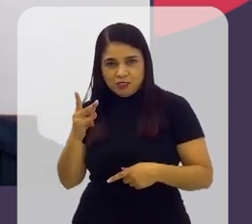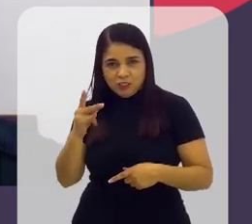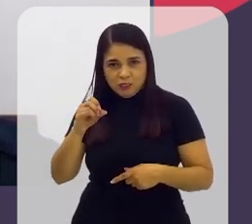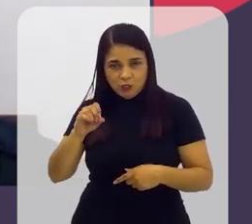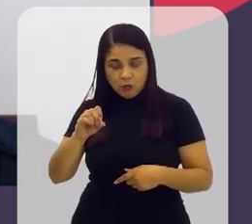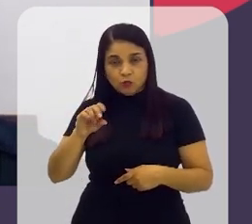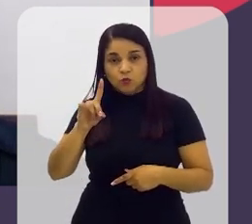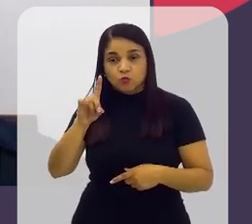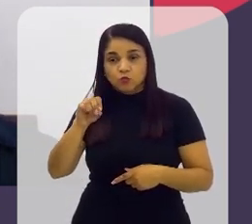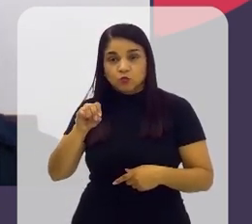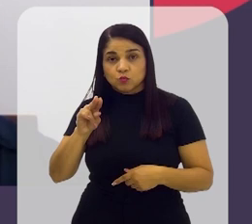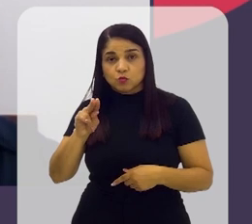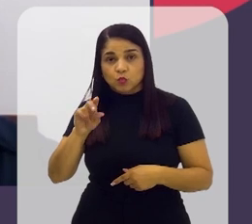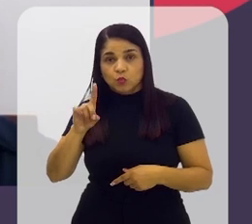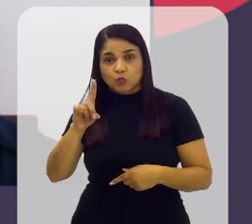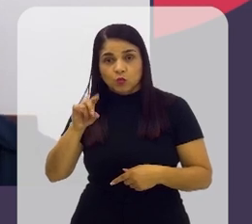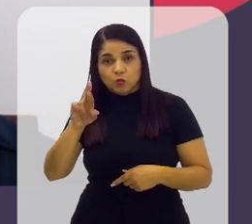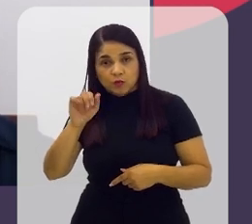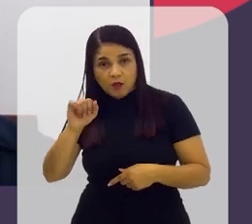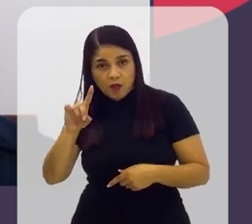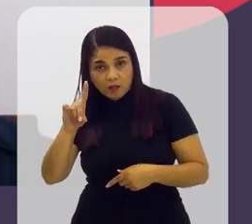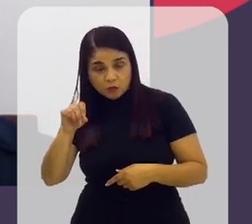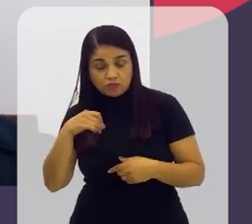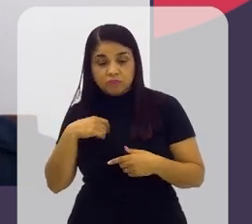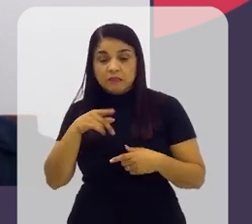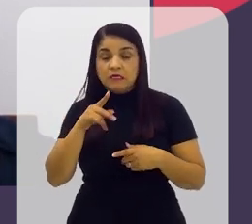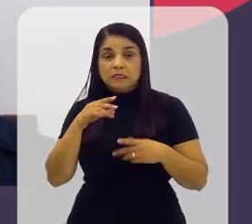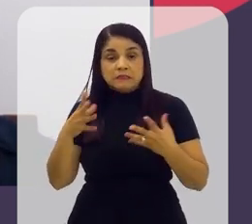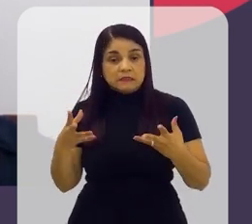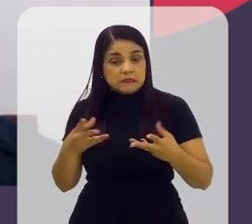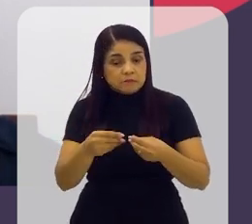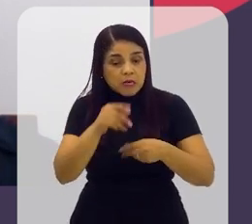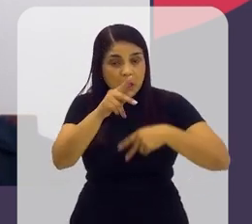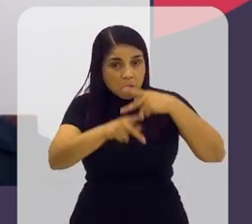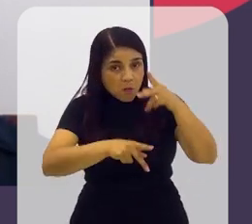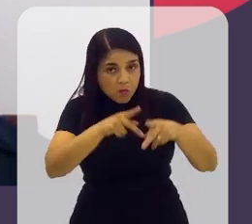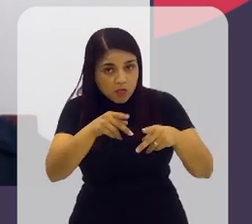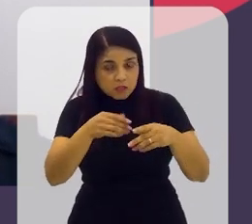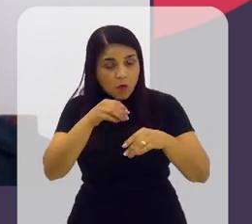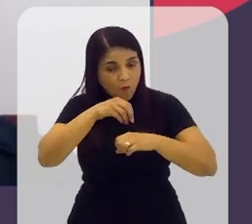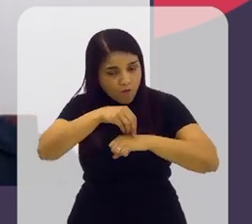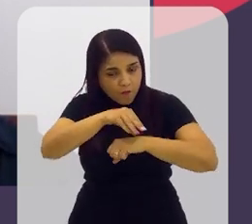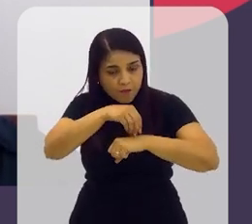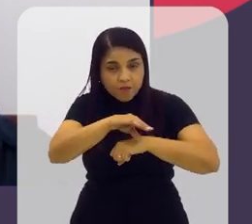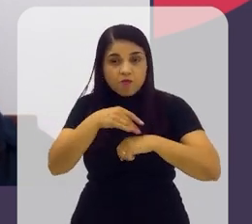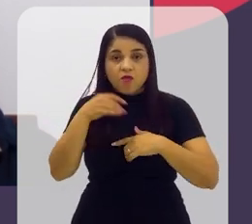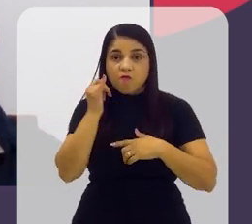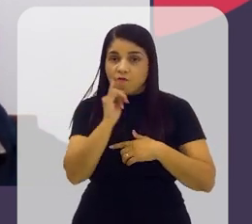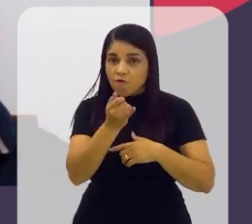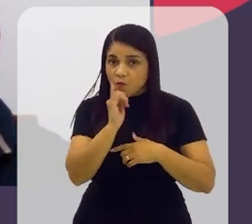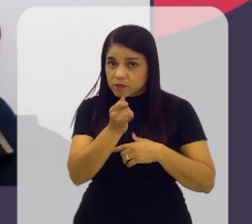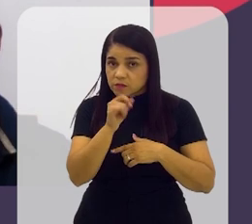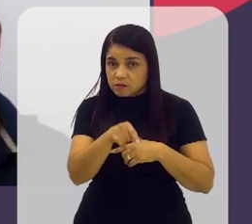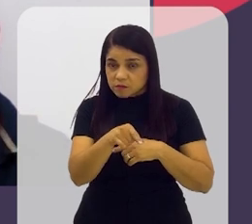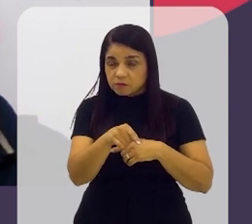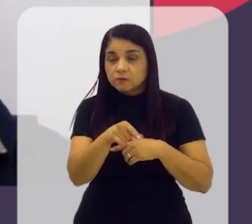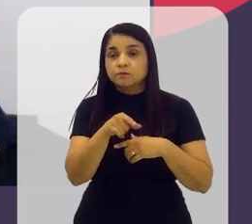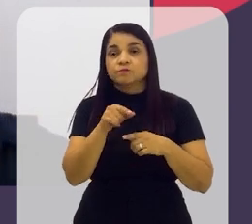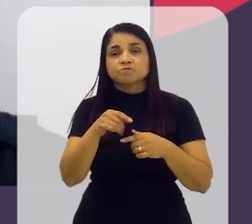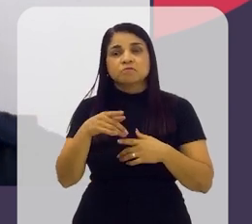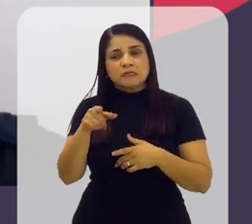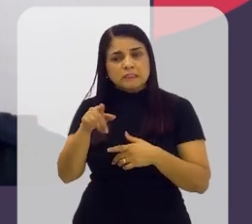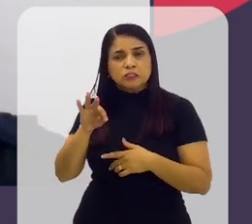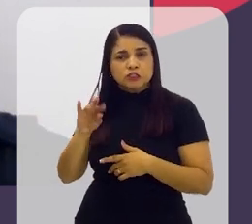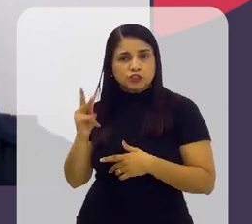né, sensibilizar e trazer a população, acho que na fala do Tiago, que ele estava tecendo anteriormente, traz muita importância da